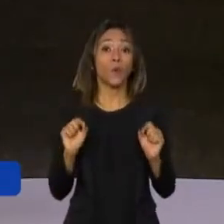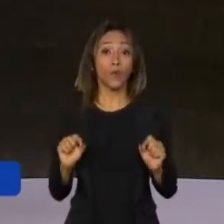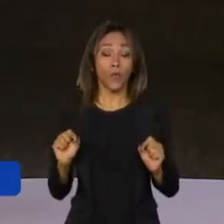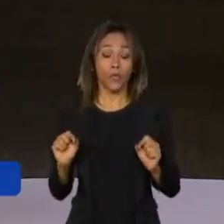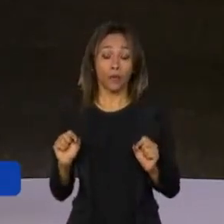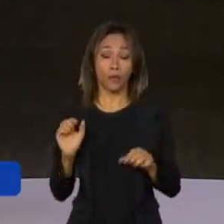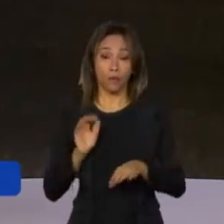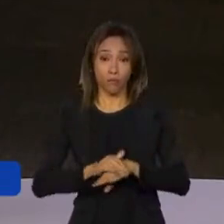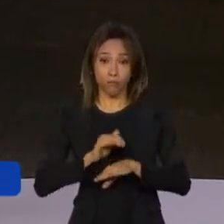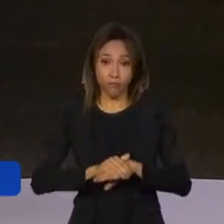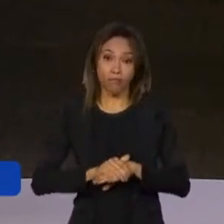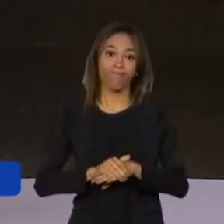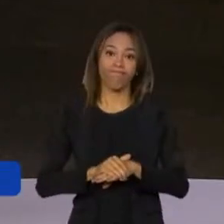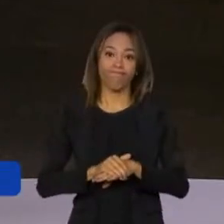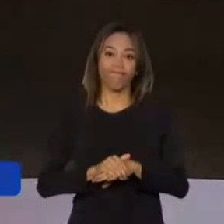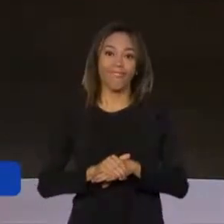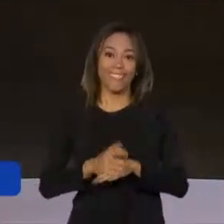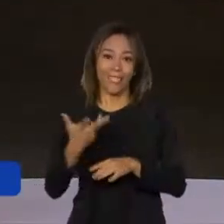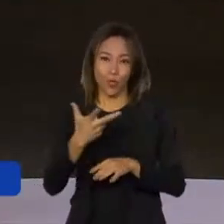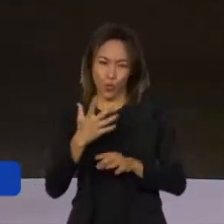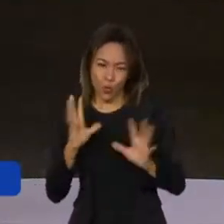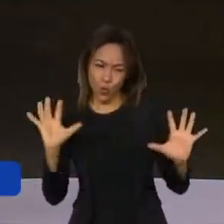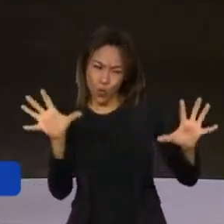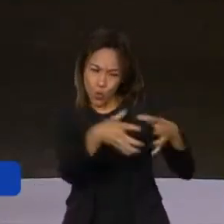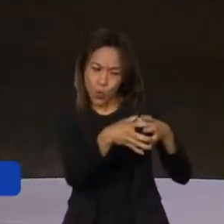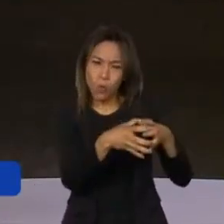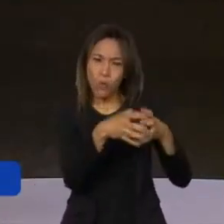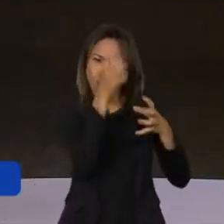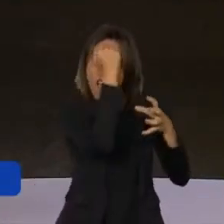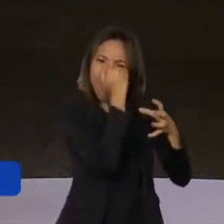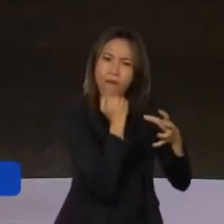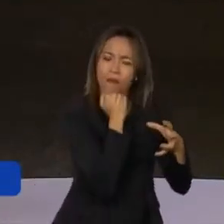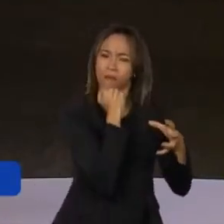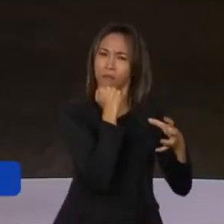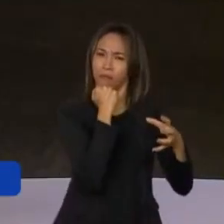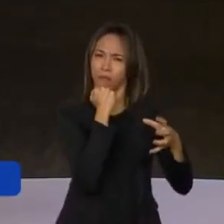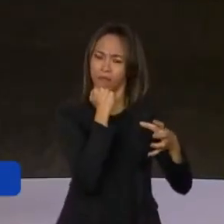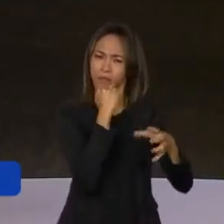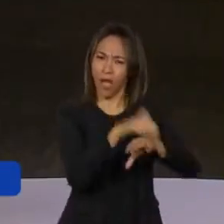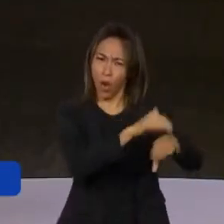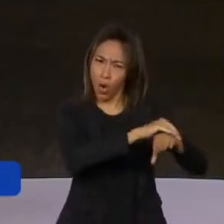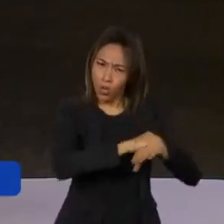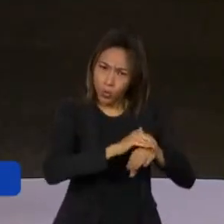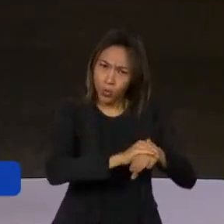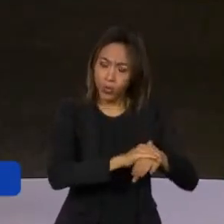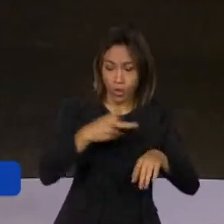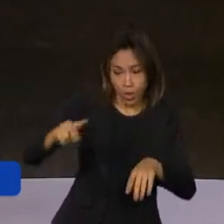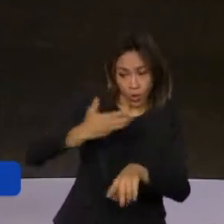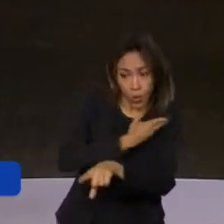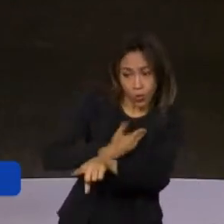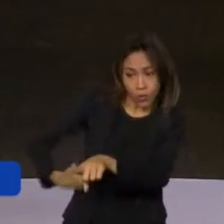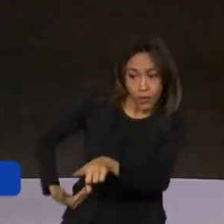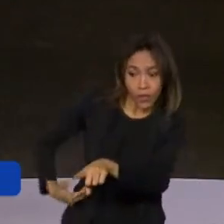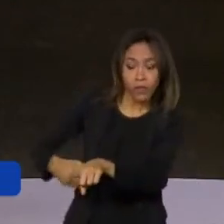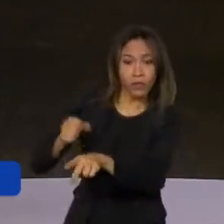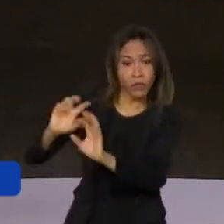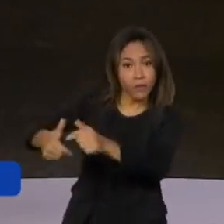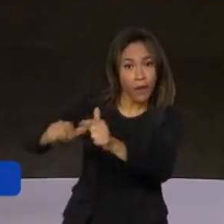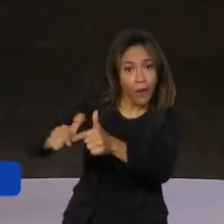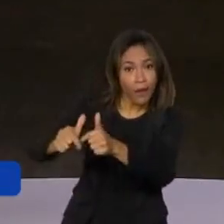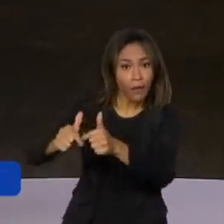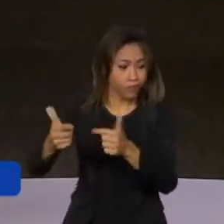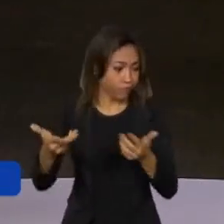foi praticado pelo grupo ramass e o que faz o governo de Israel neste momento é